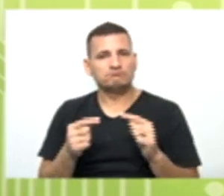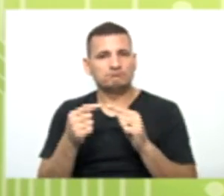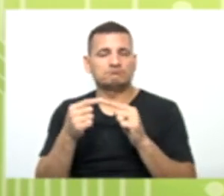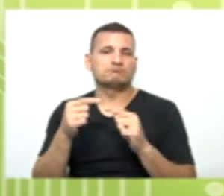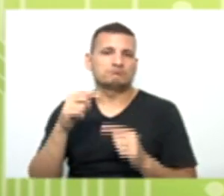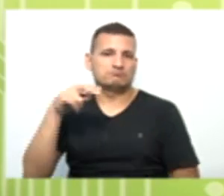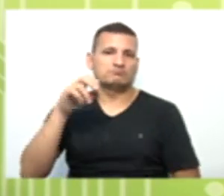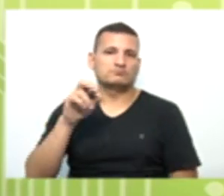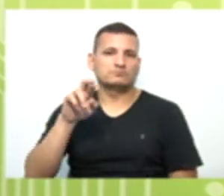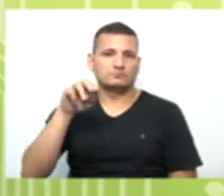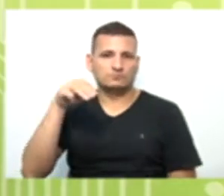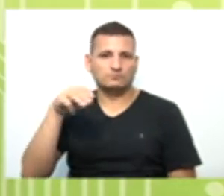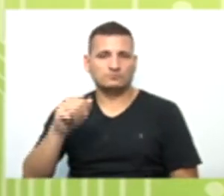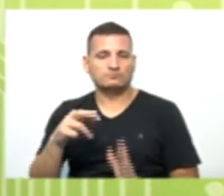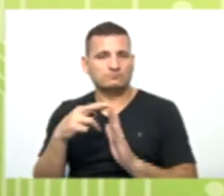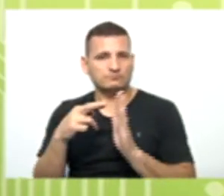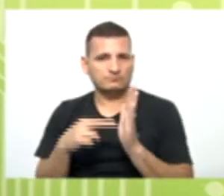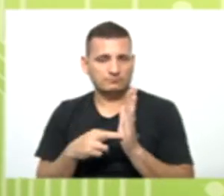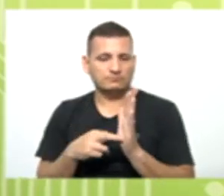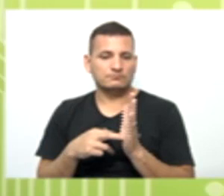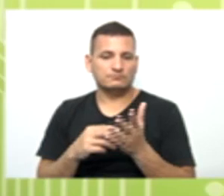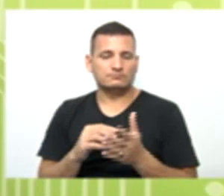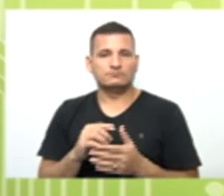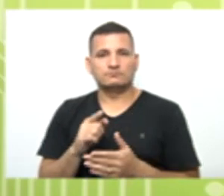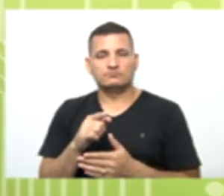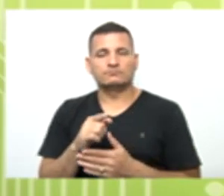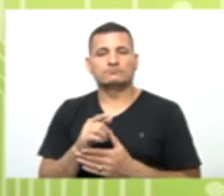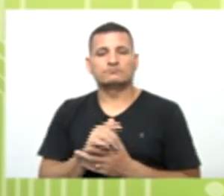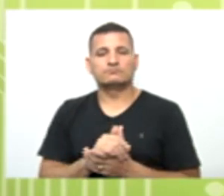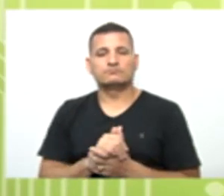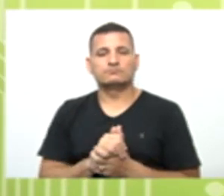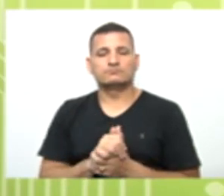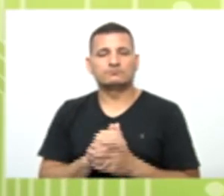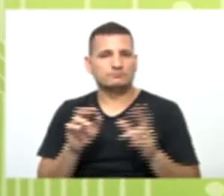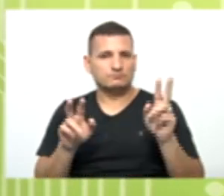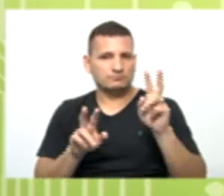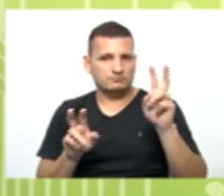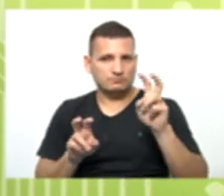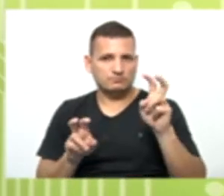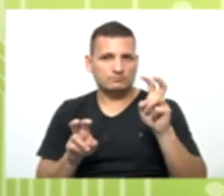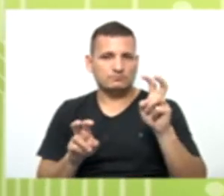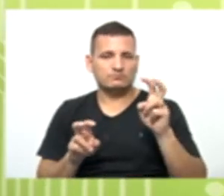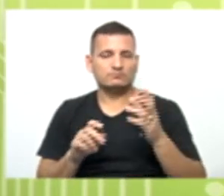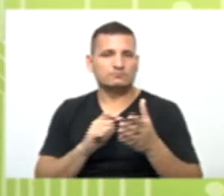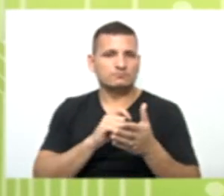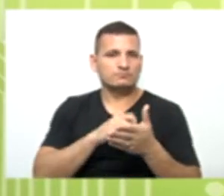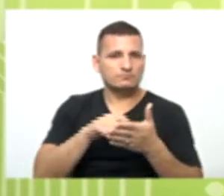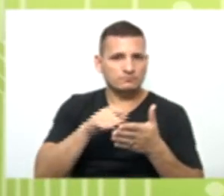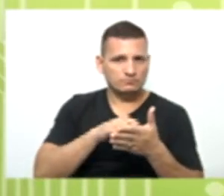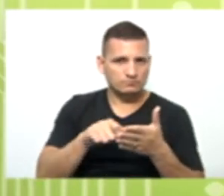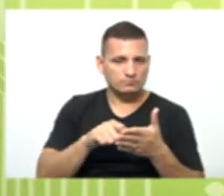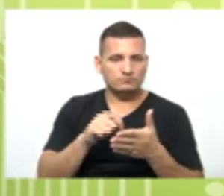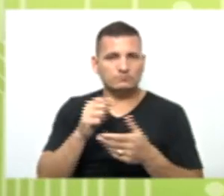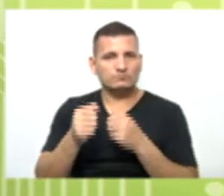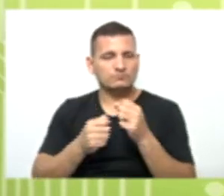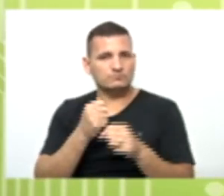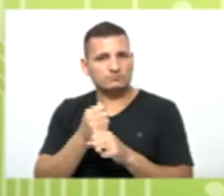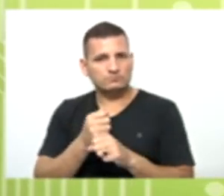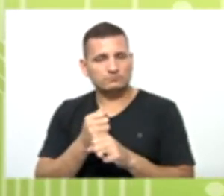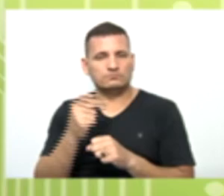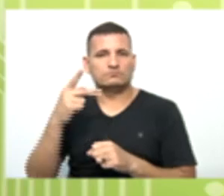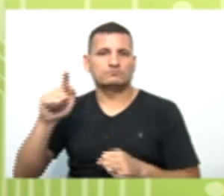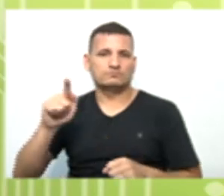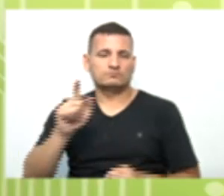para você, tá? Então, o termo essencial de uma citação, autor, ano e